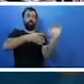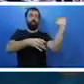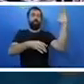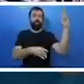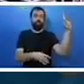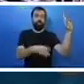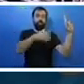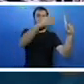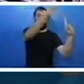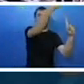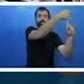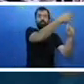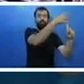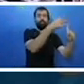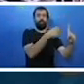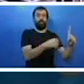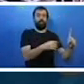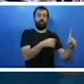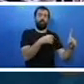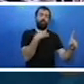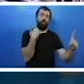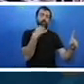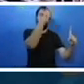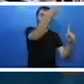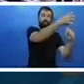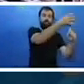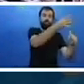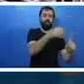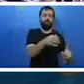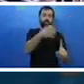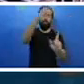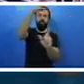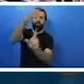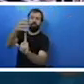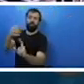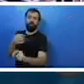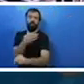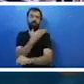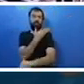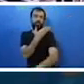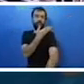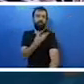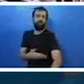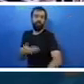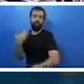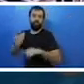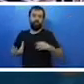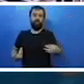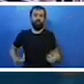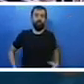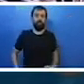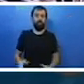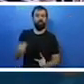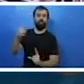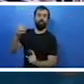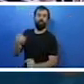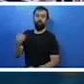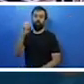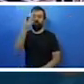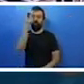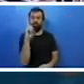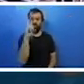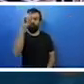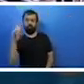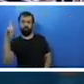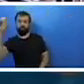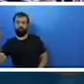no caminho, no trajeto do rio até Vila Rica, para todo mundo que passasse ali soubesse qual